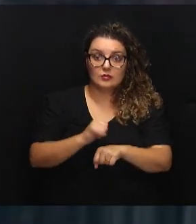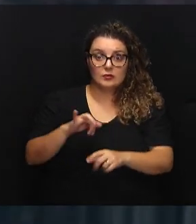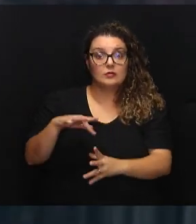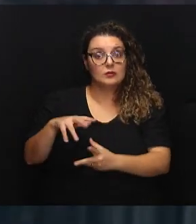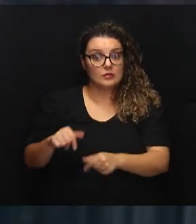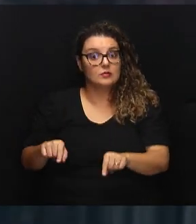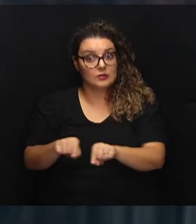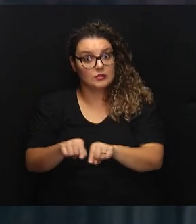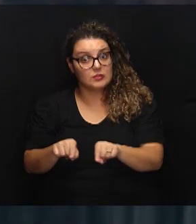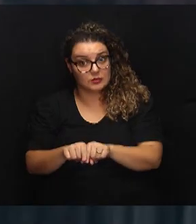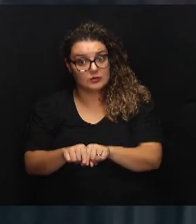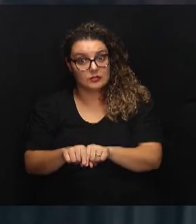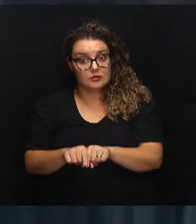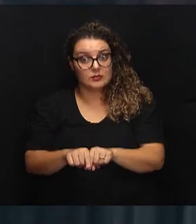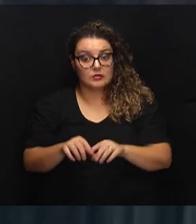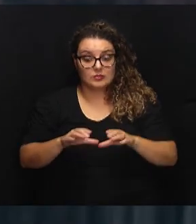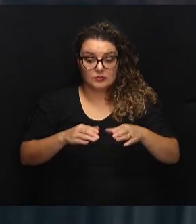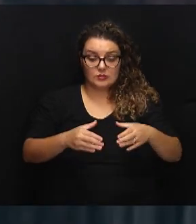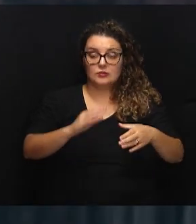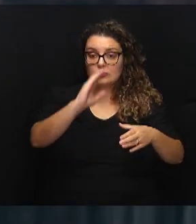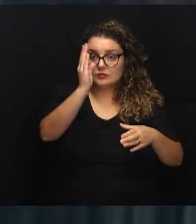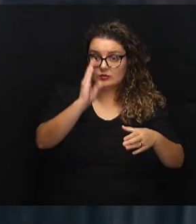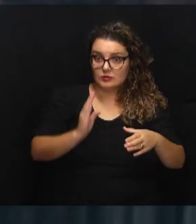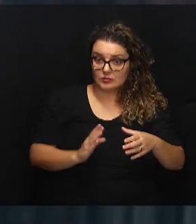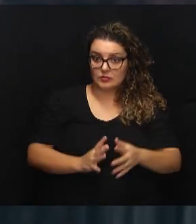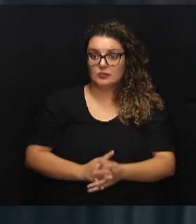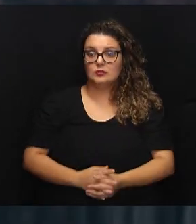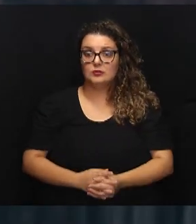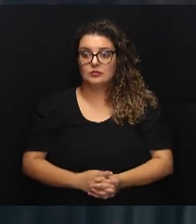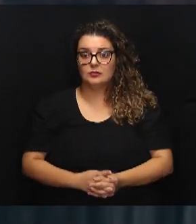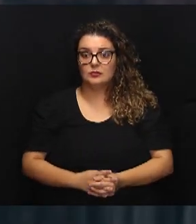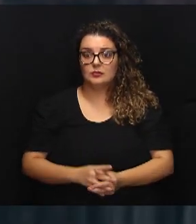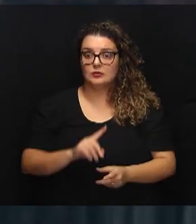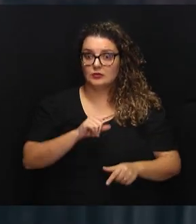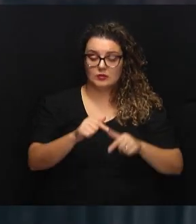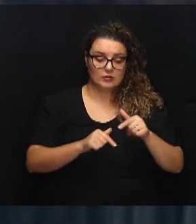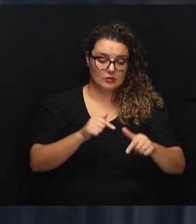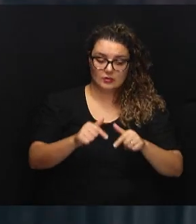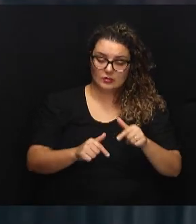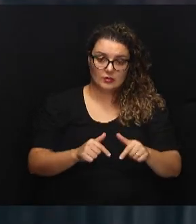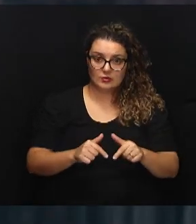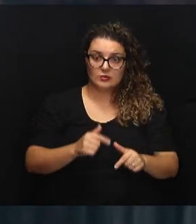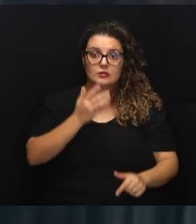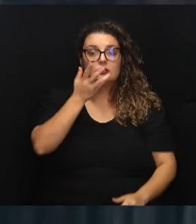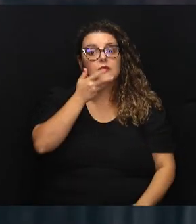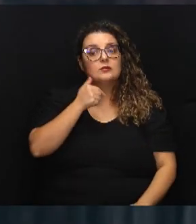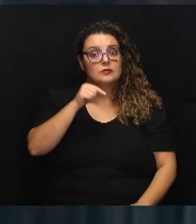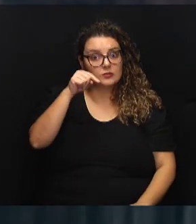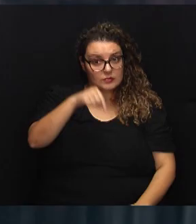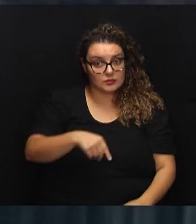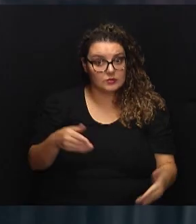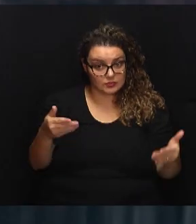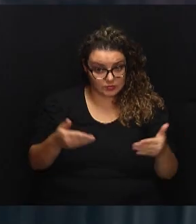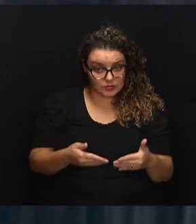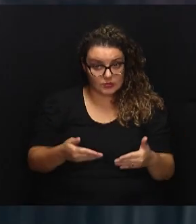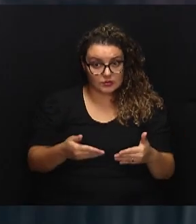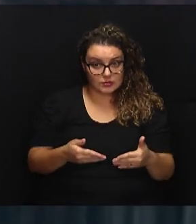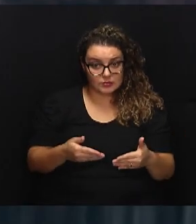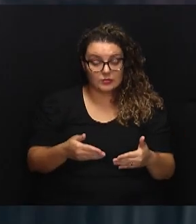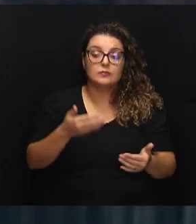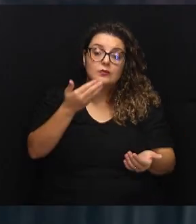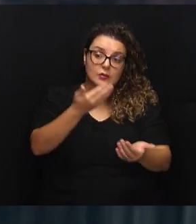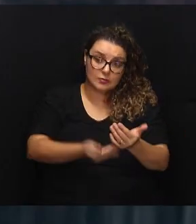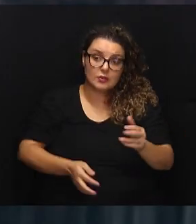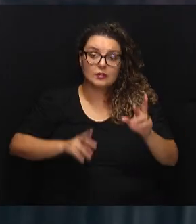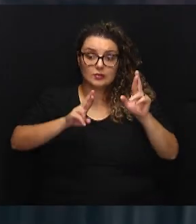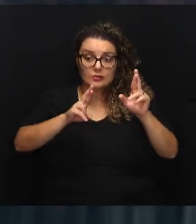internacionais. Se o clube brasileiro, não trabalhar a criança de hoje, vai acabar perdendo o